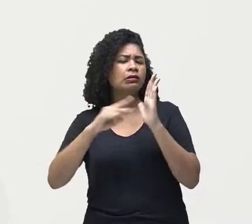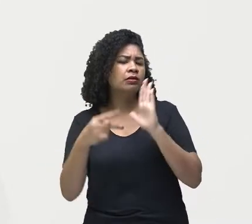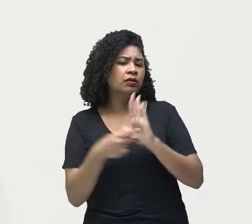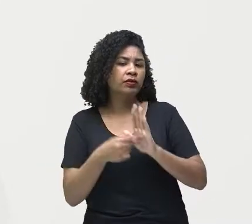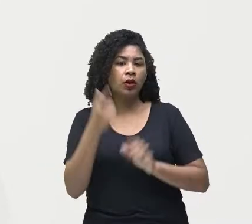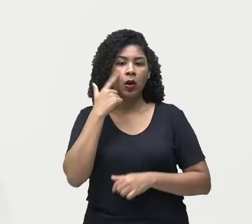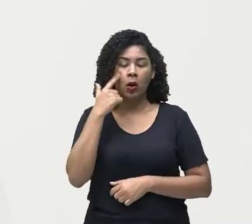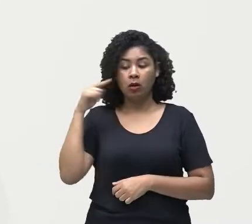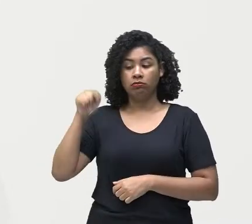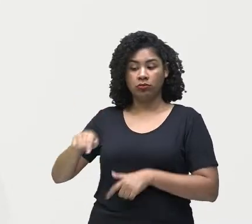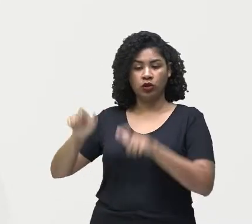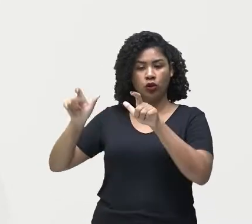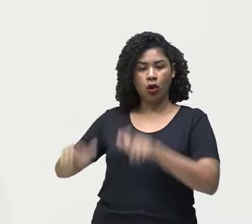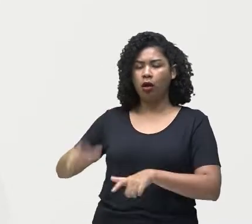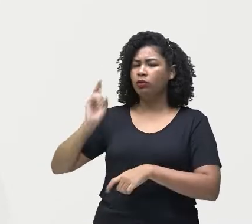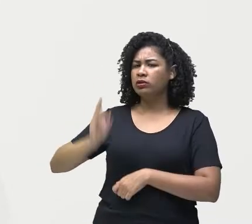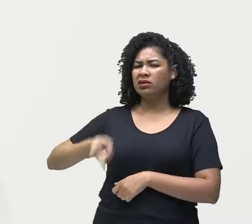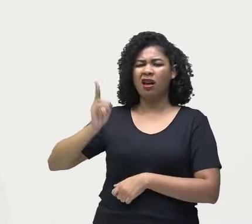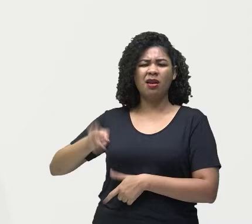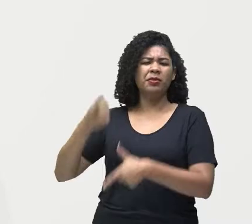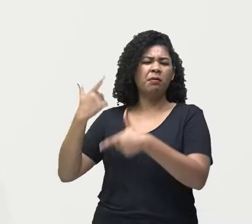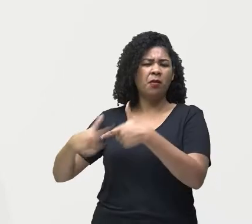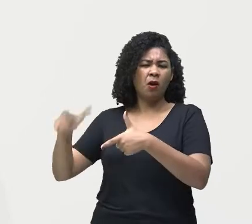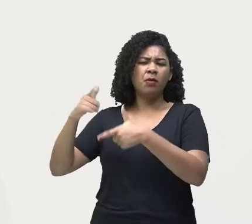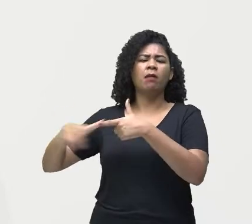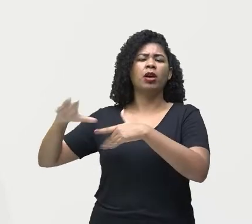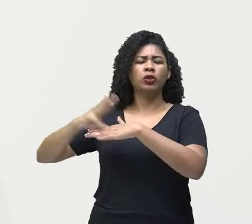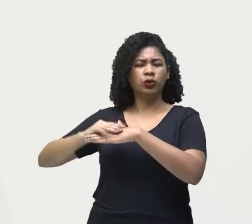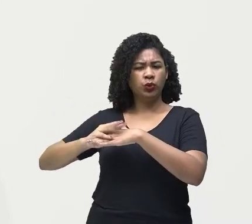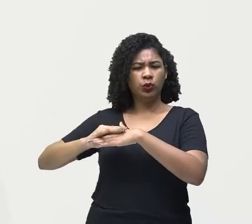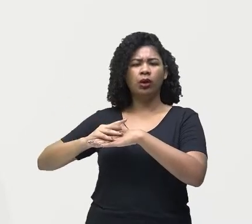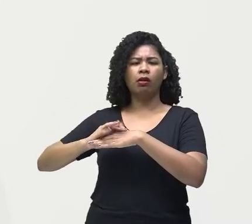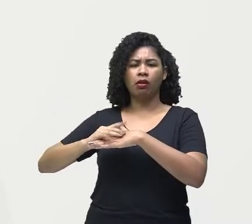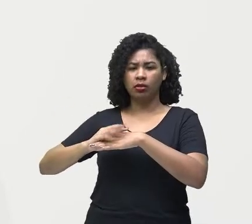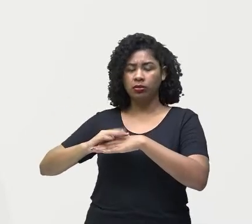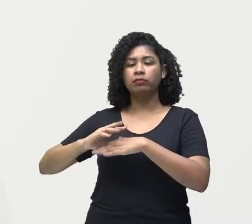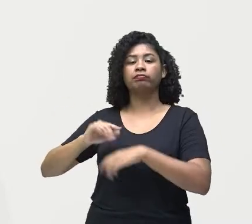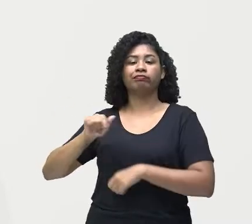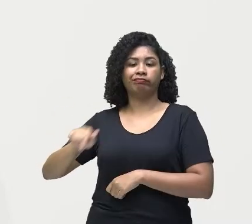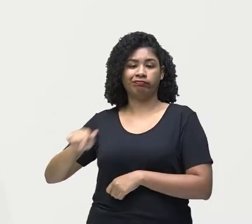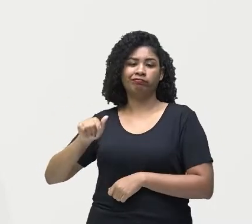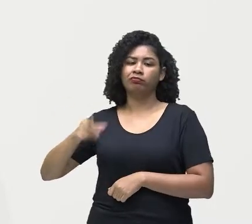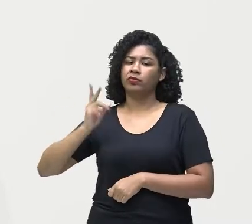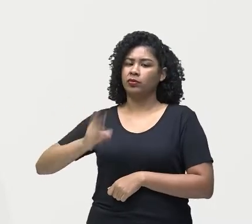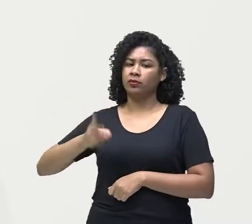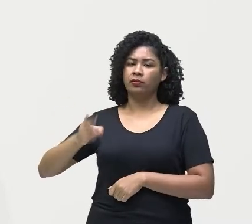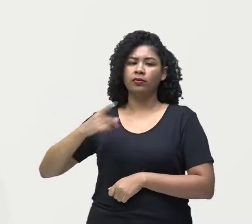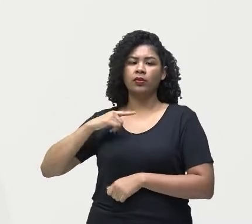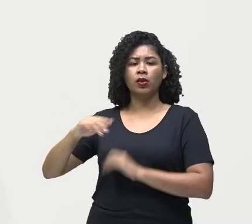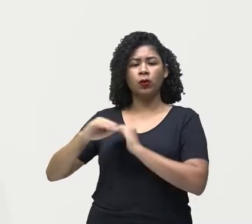se manifesta com frequência e segue um padrão